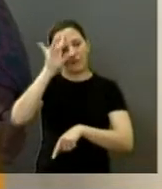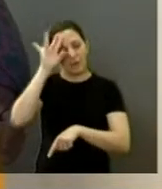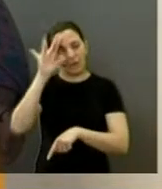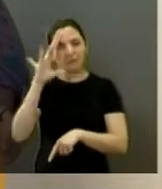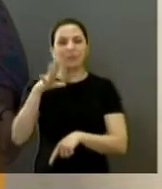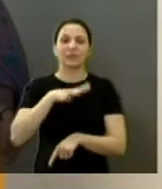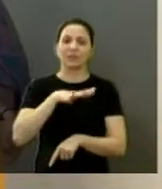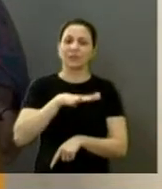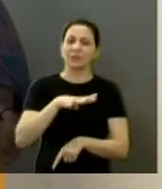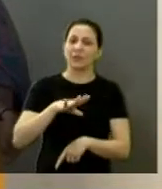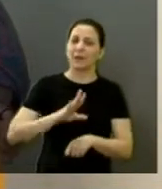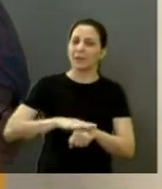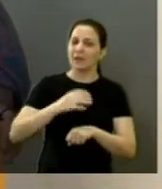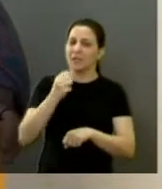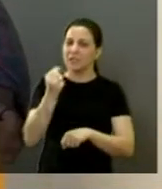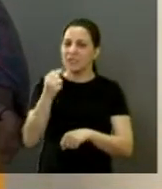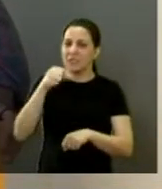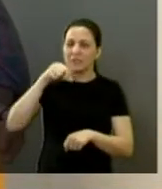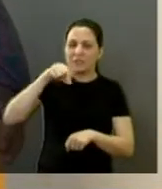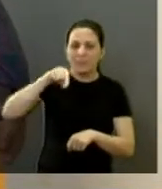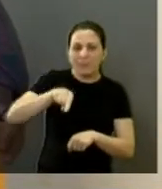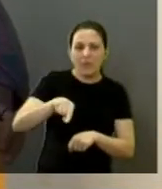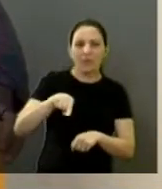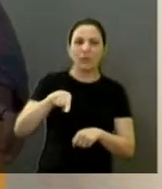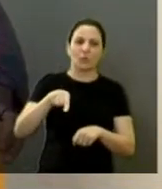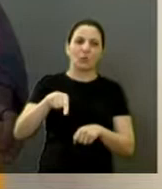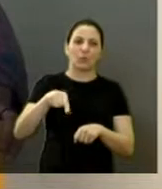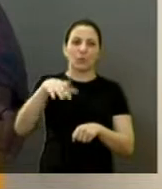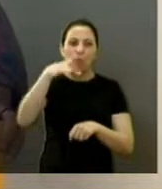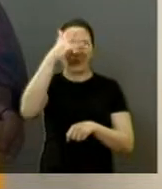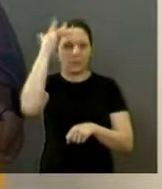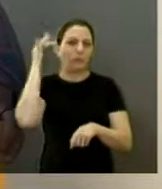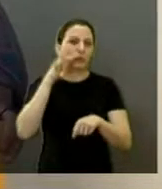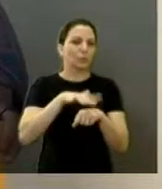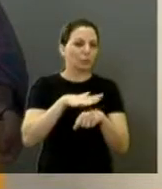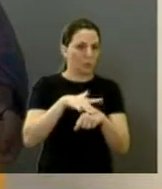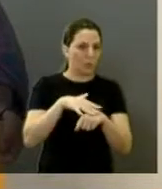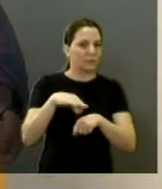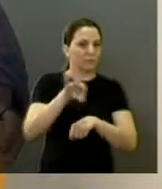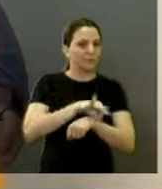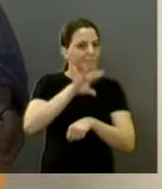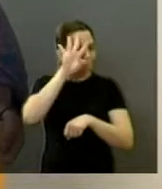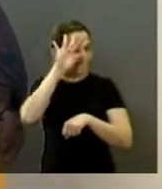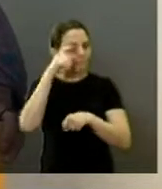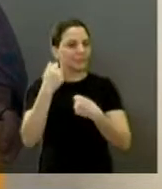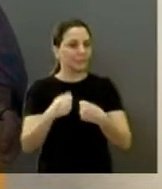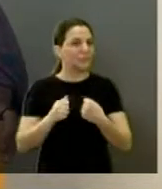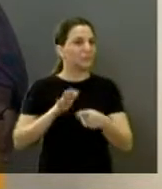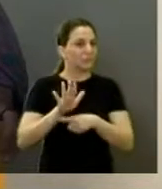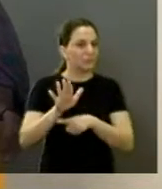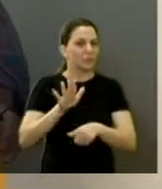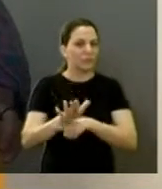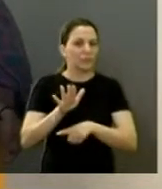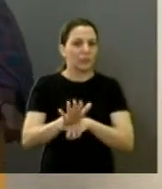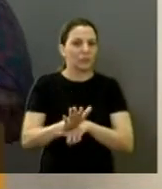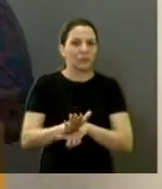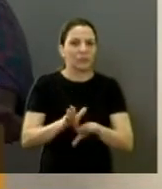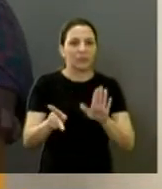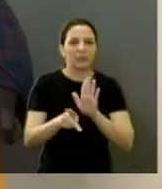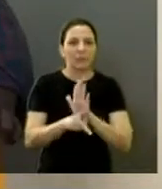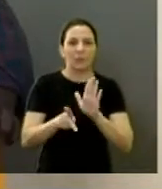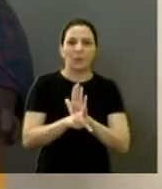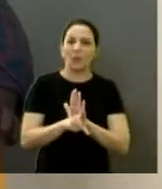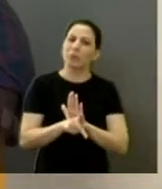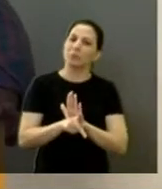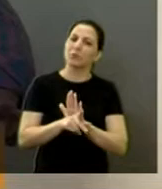às mais de seis mil caso e precisa realmente tem um atendimento é não vou dizer com mais